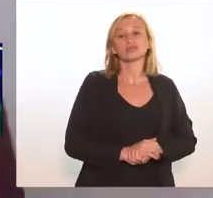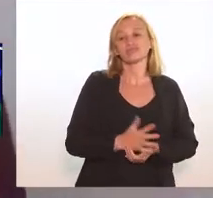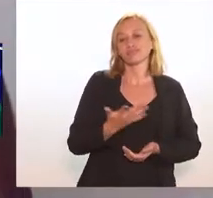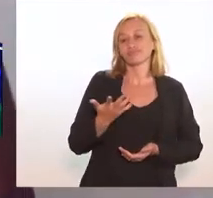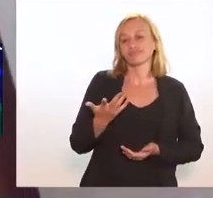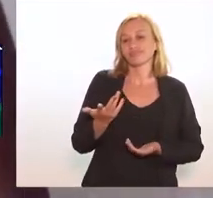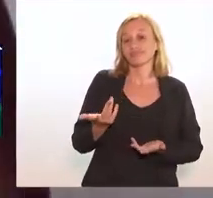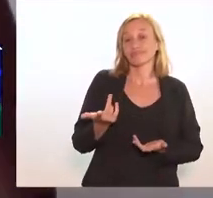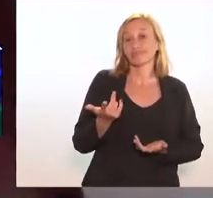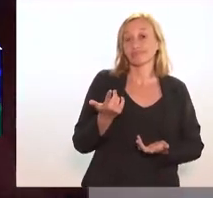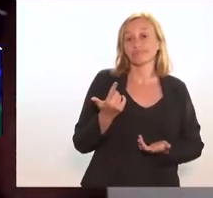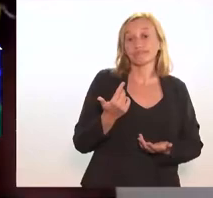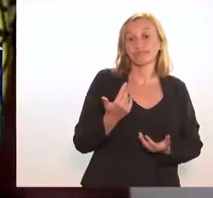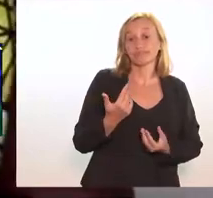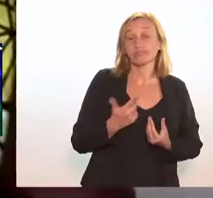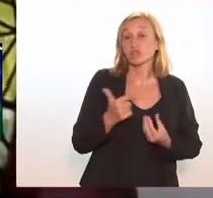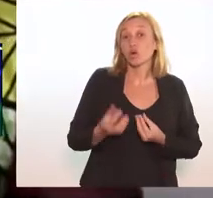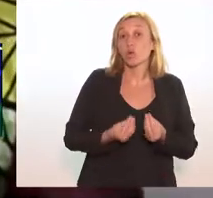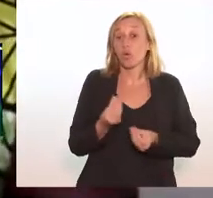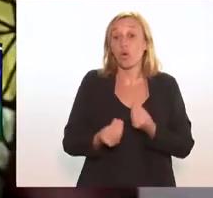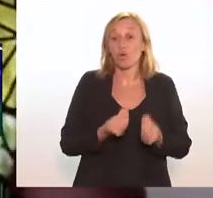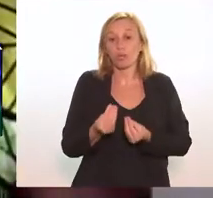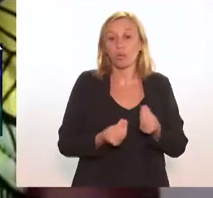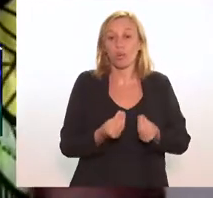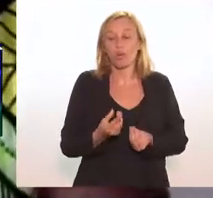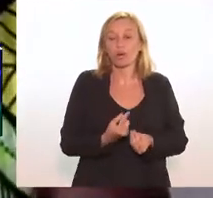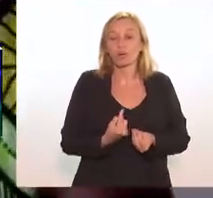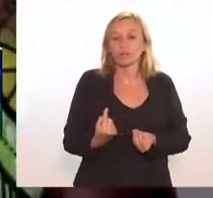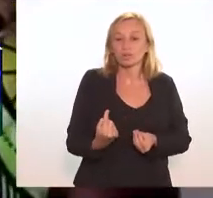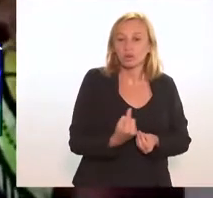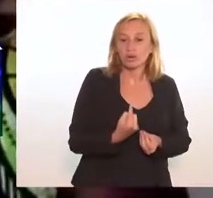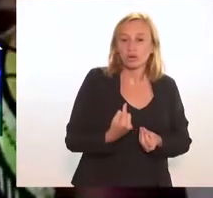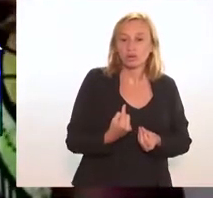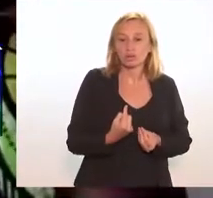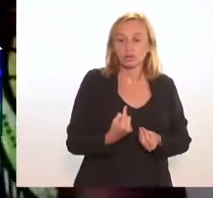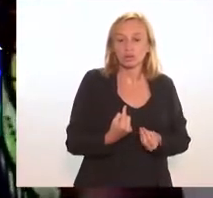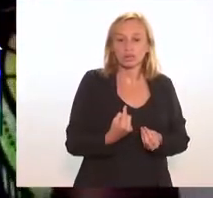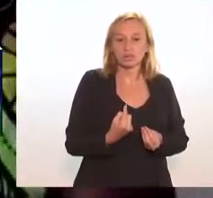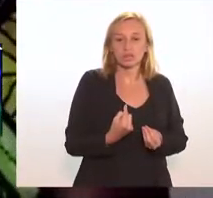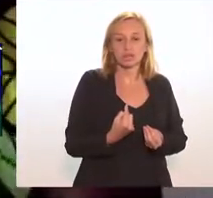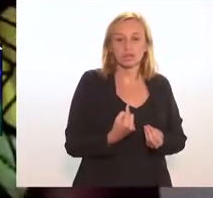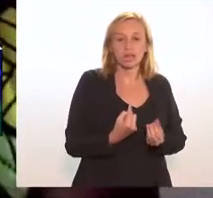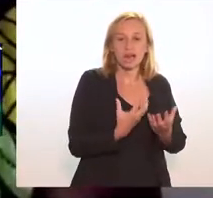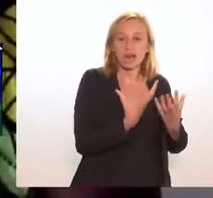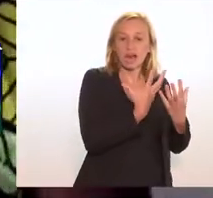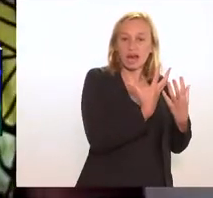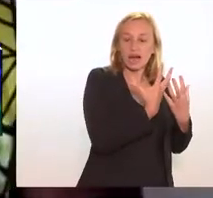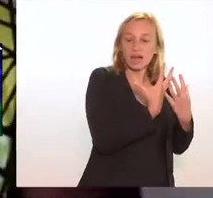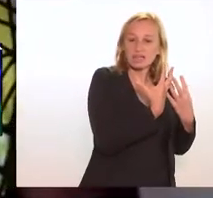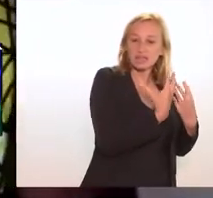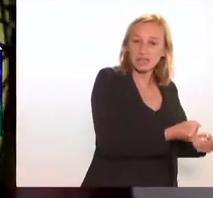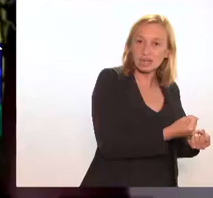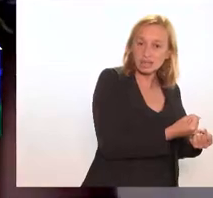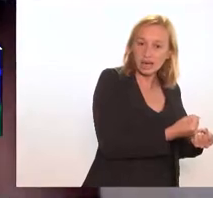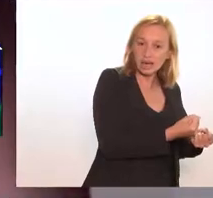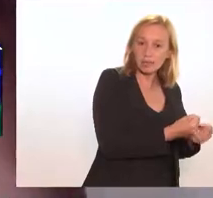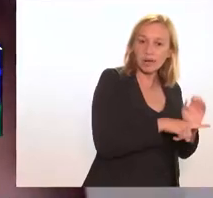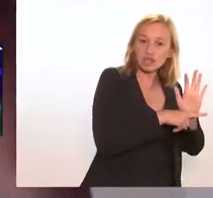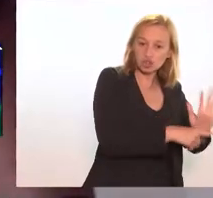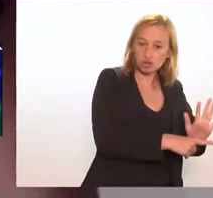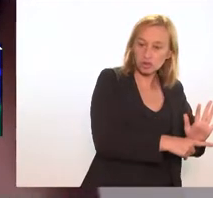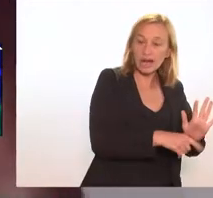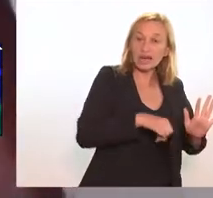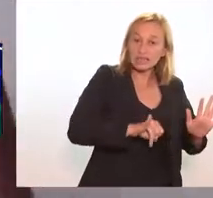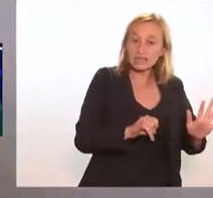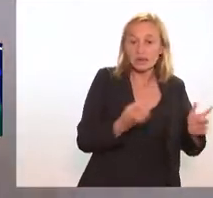como diz no ditado popular, a gente cobrir um santo para descobrir o outro, né? Porque não adianta o retorno